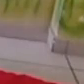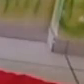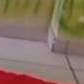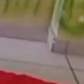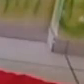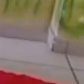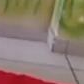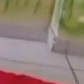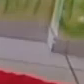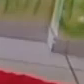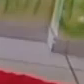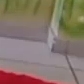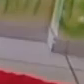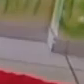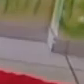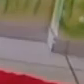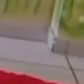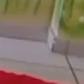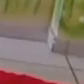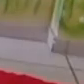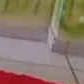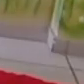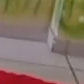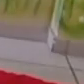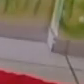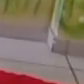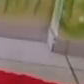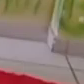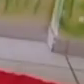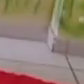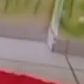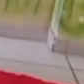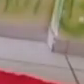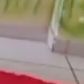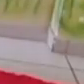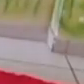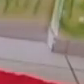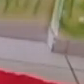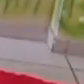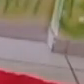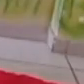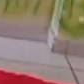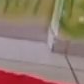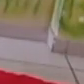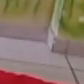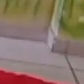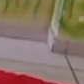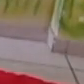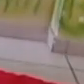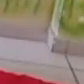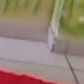ainda ao delegado, tinha visto o velho pai Francisco meter no boi um